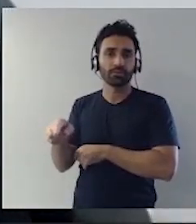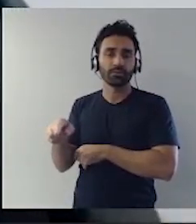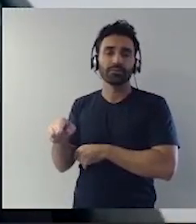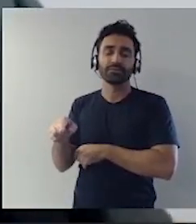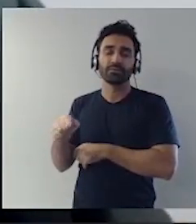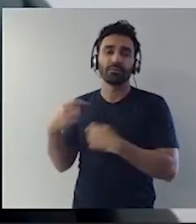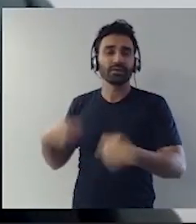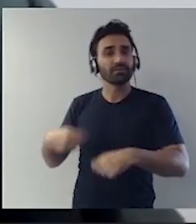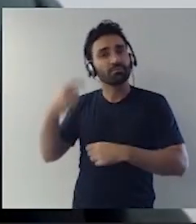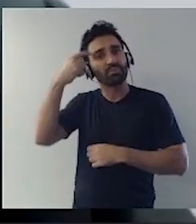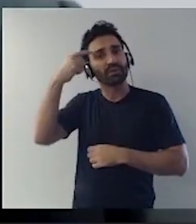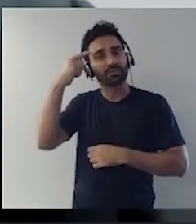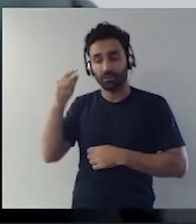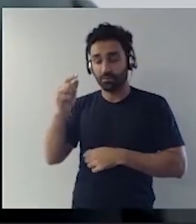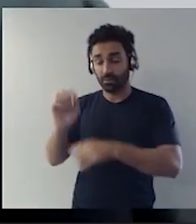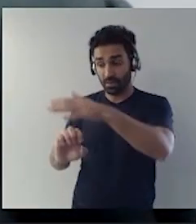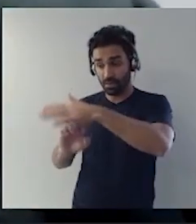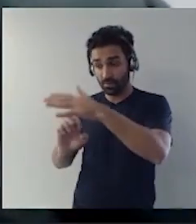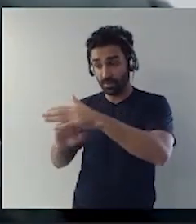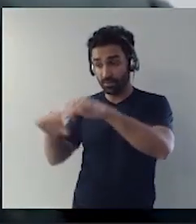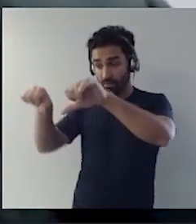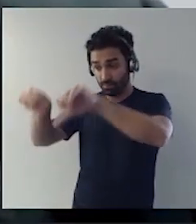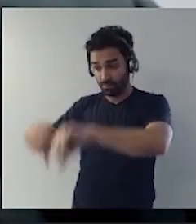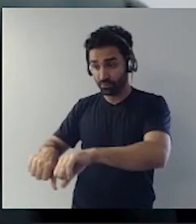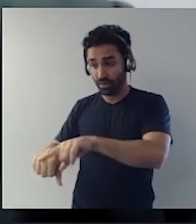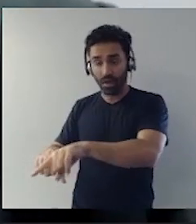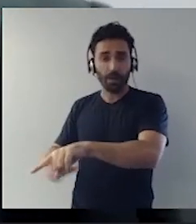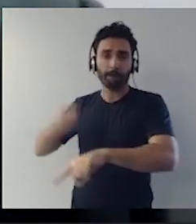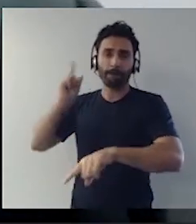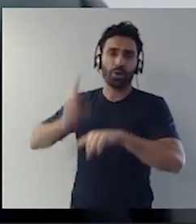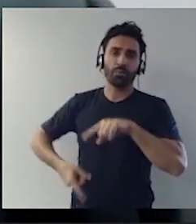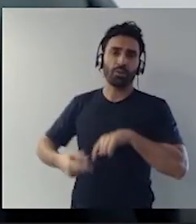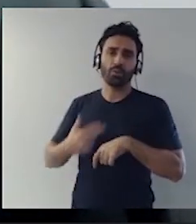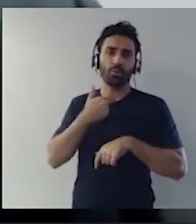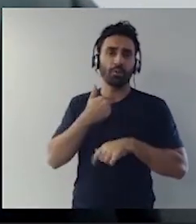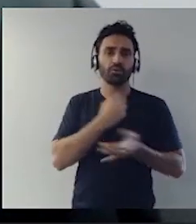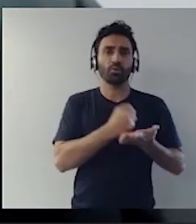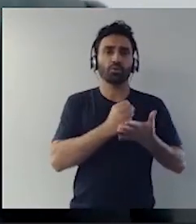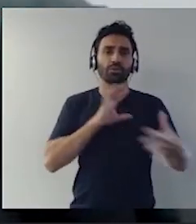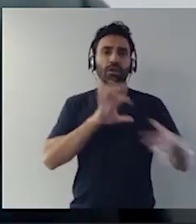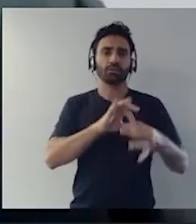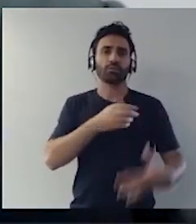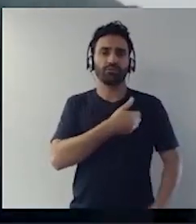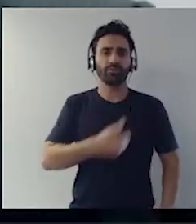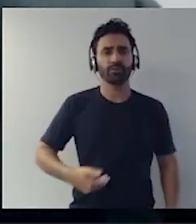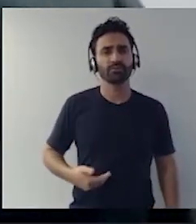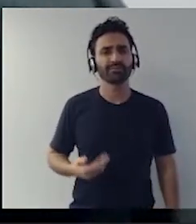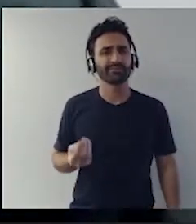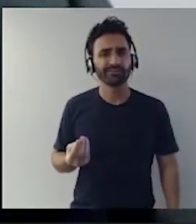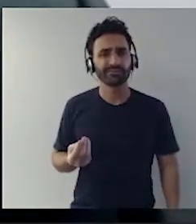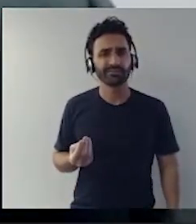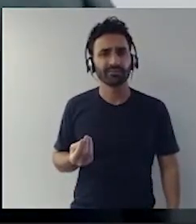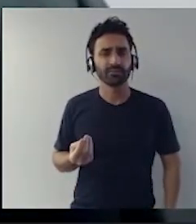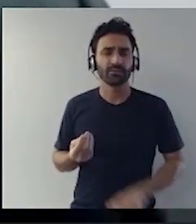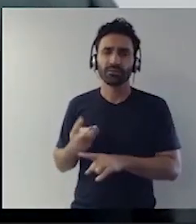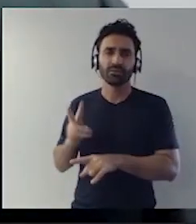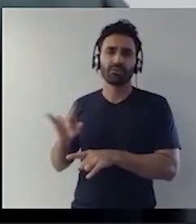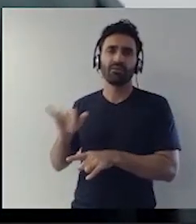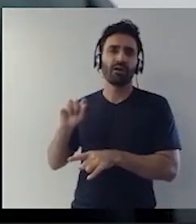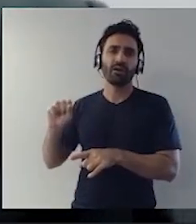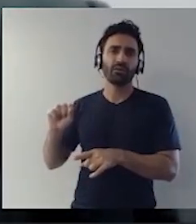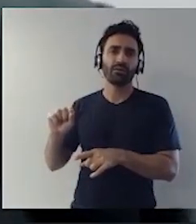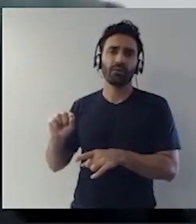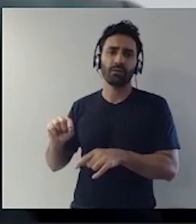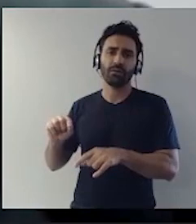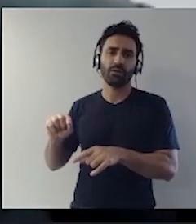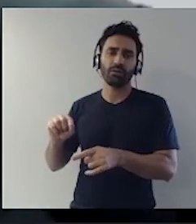ideia de que empresa em recuperação judicial não participa de contratos administrativos, novas contratações, nós vamos simplesmente limpar o cenário